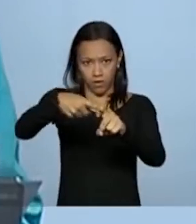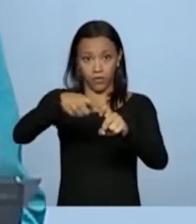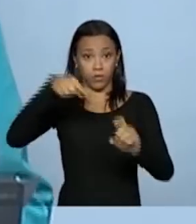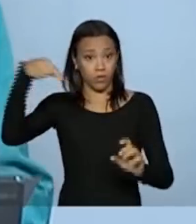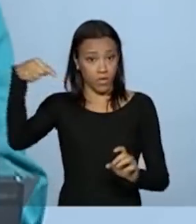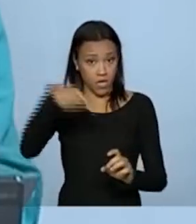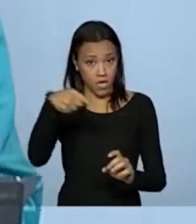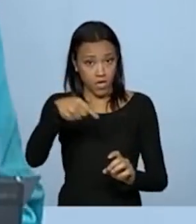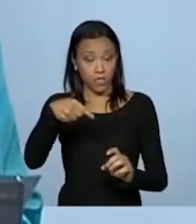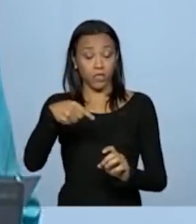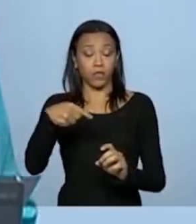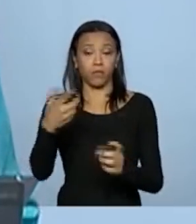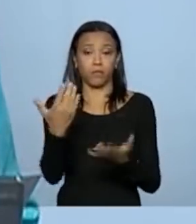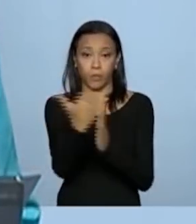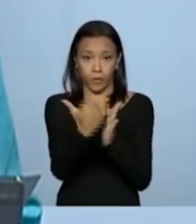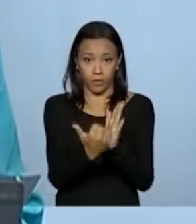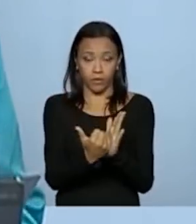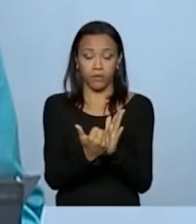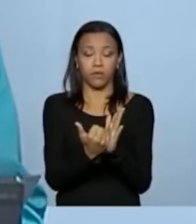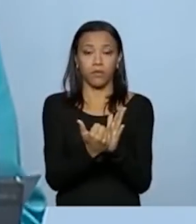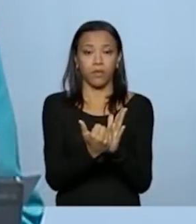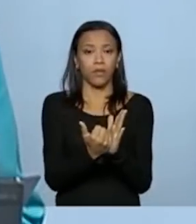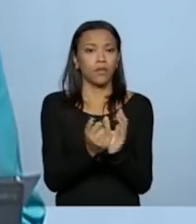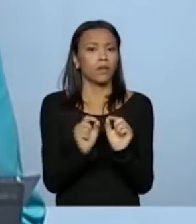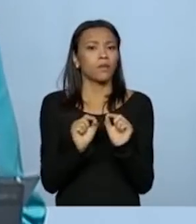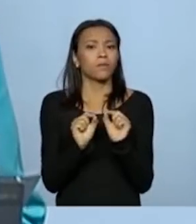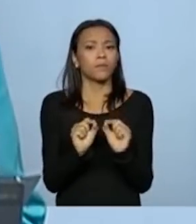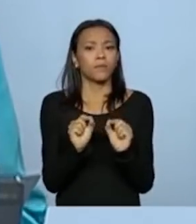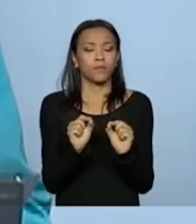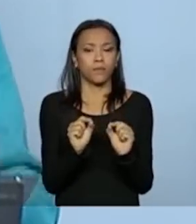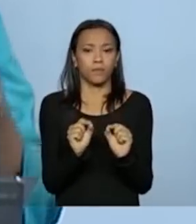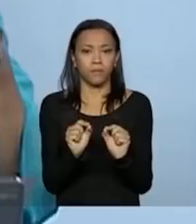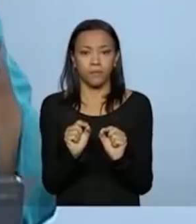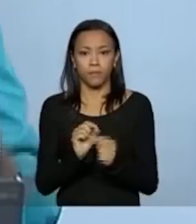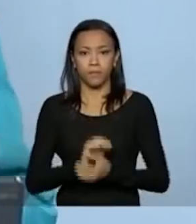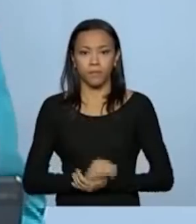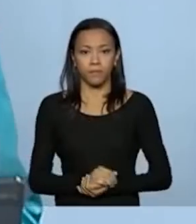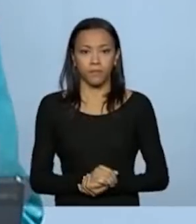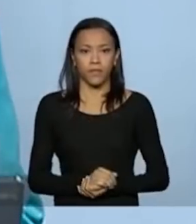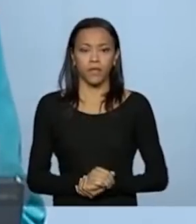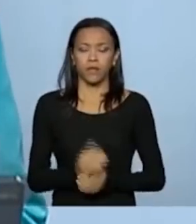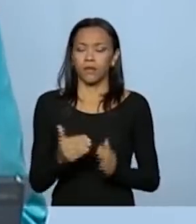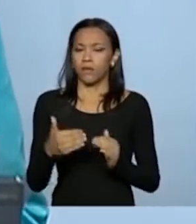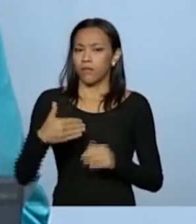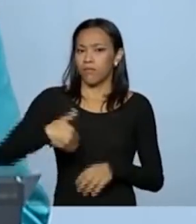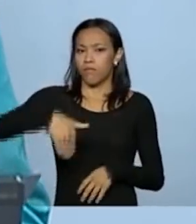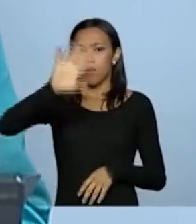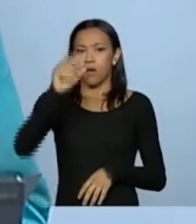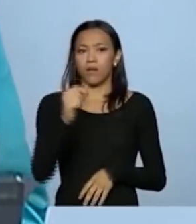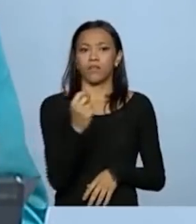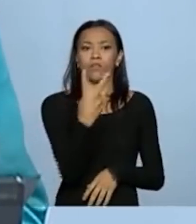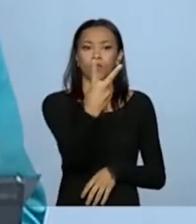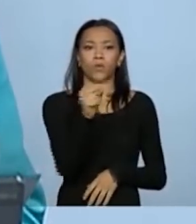Médicos, ele levou mais de